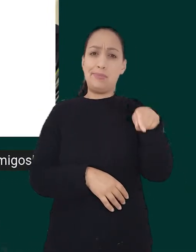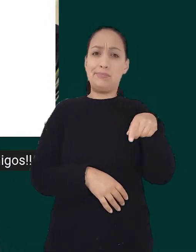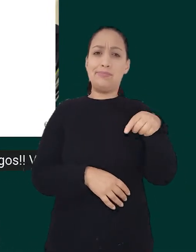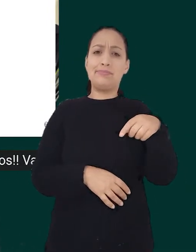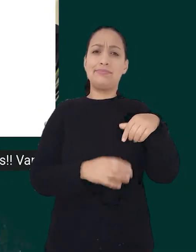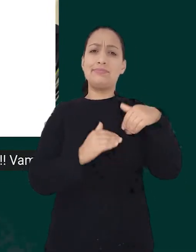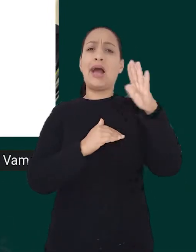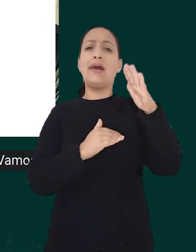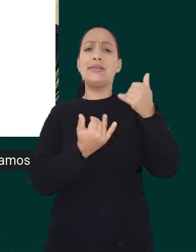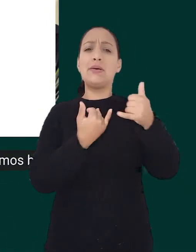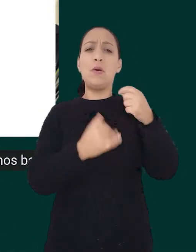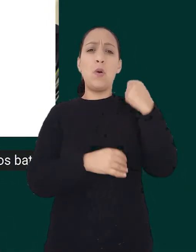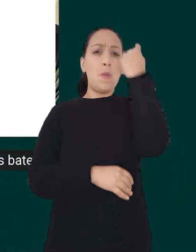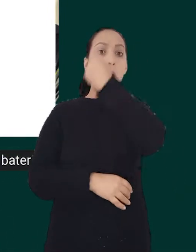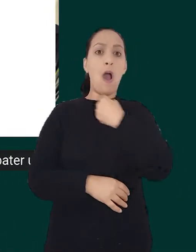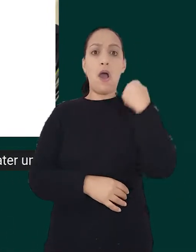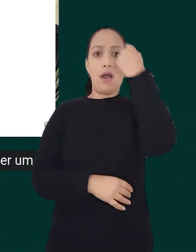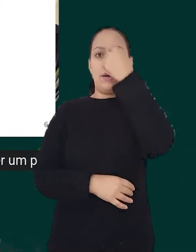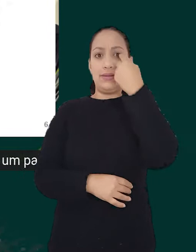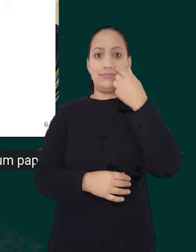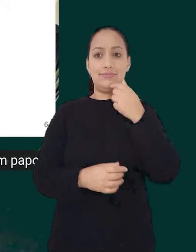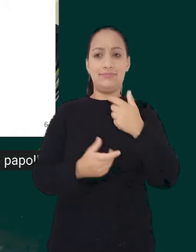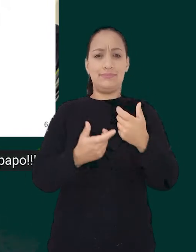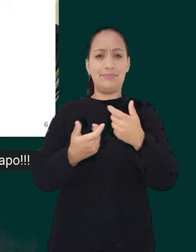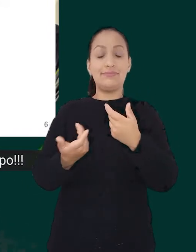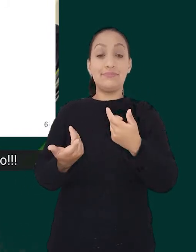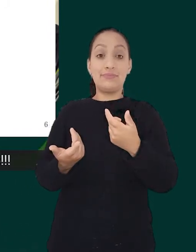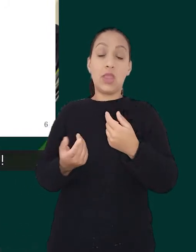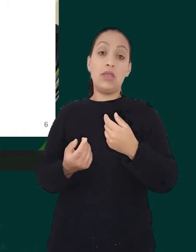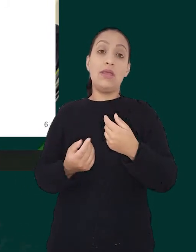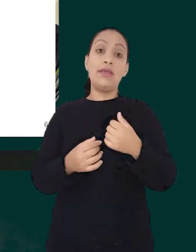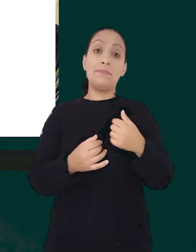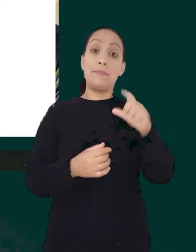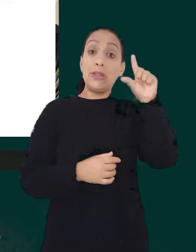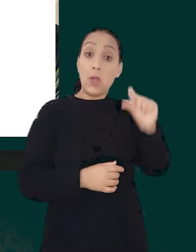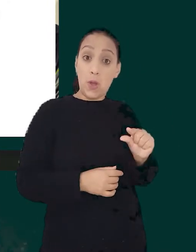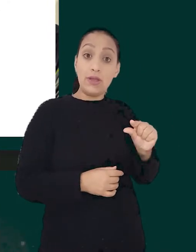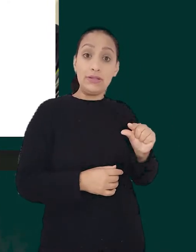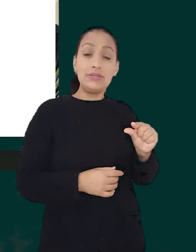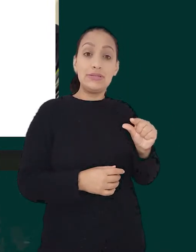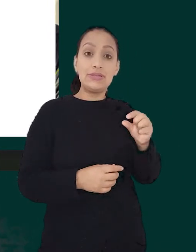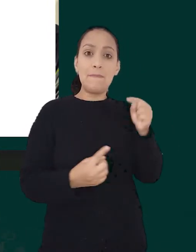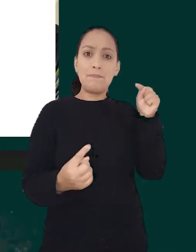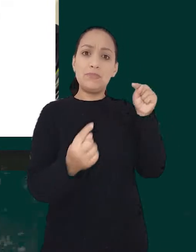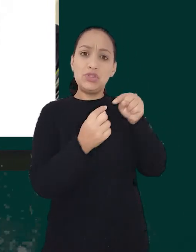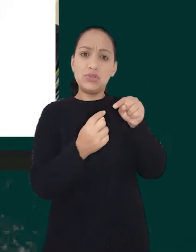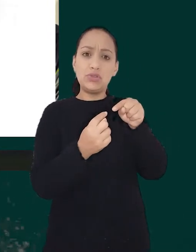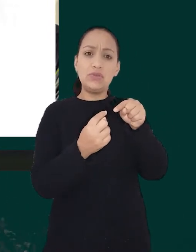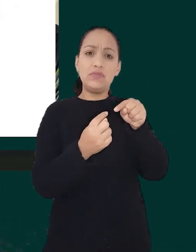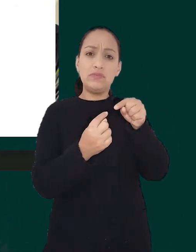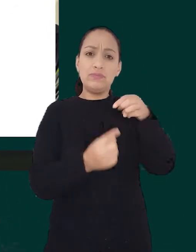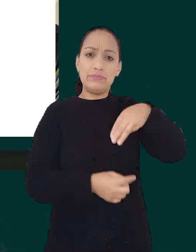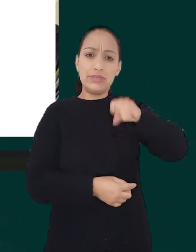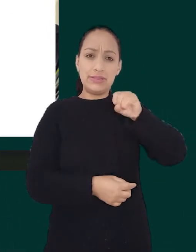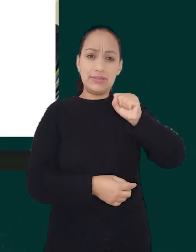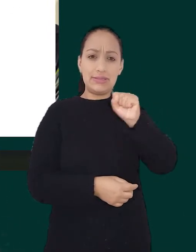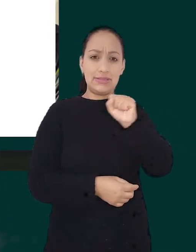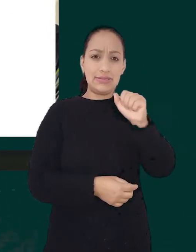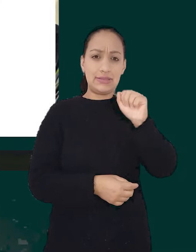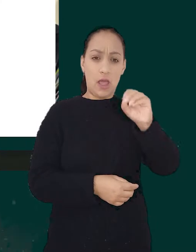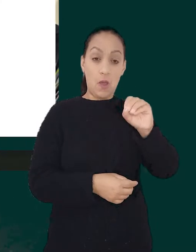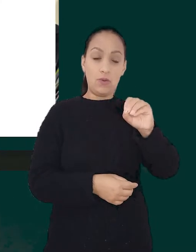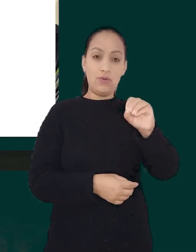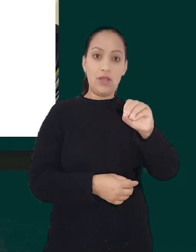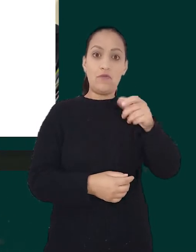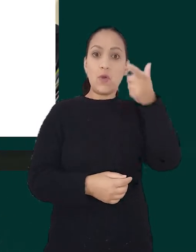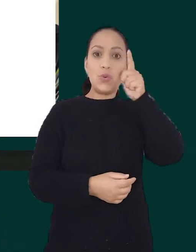hora. Missões menores vai fazer com que eu consiga fidelizar mais esse jogador, para que ele se sinta motivado.